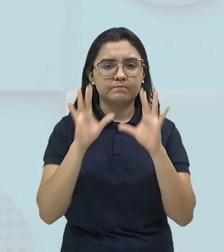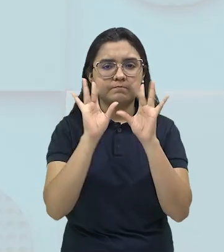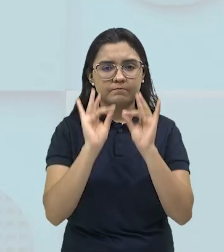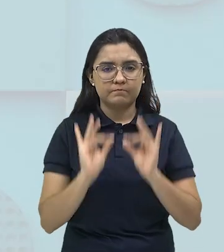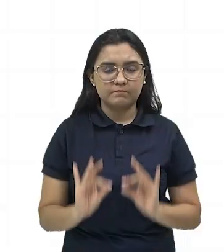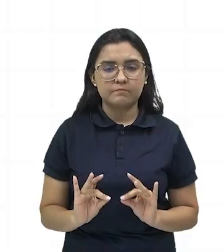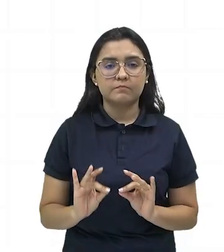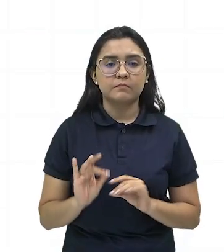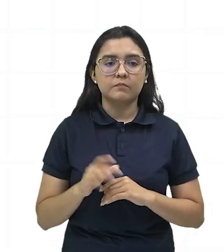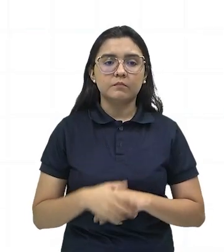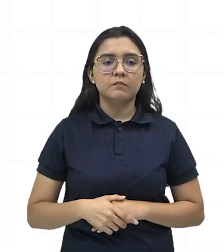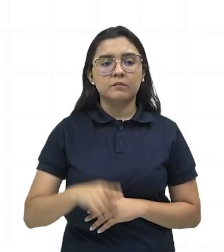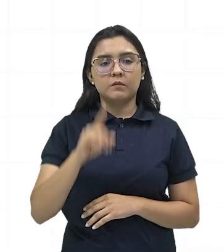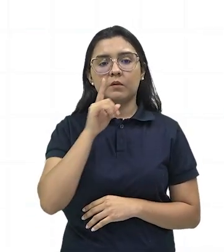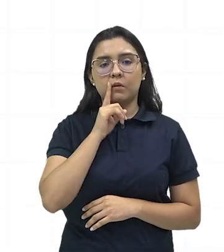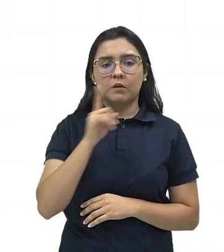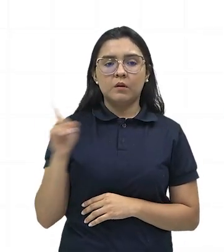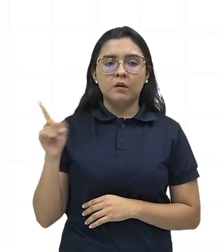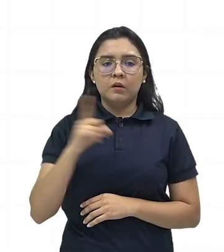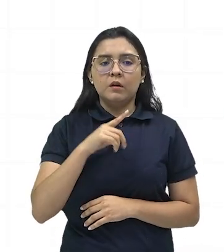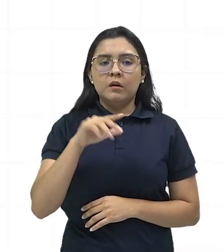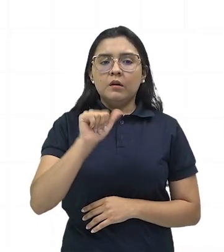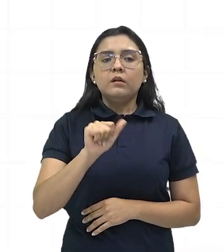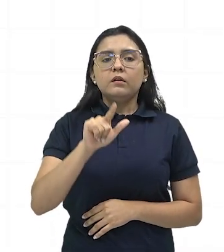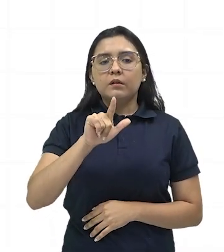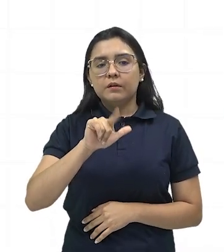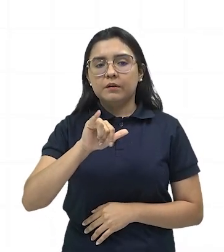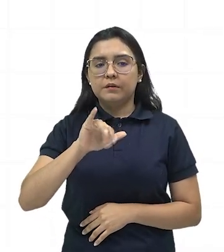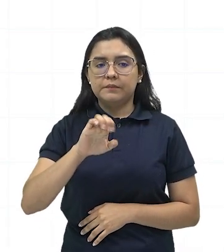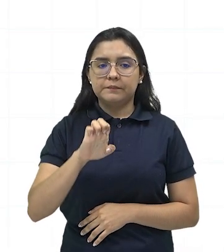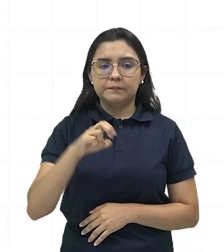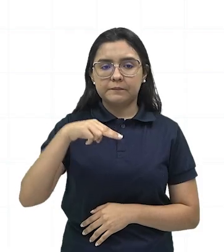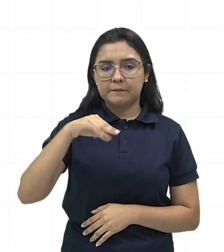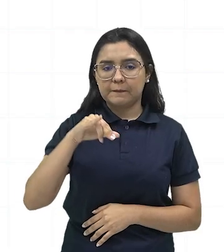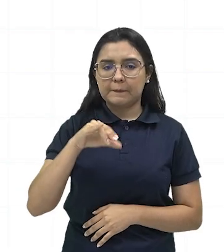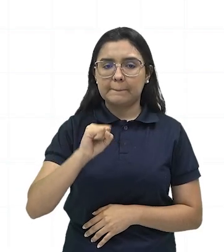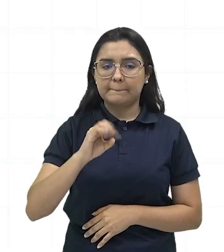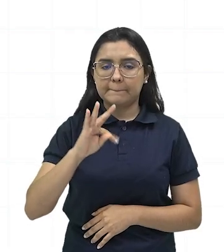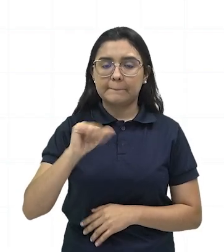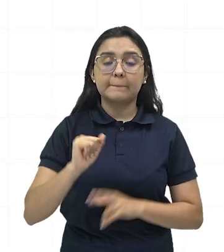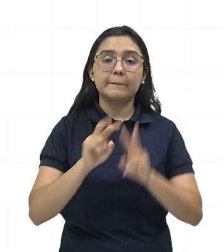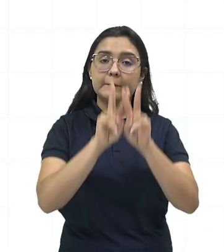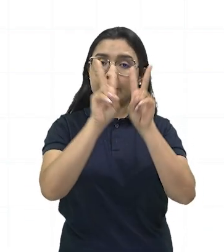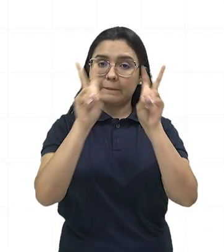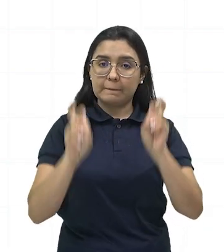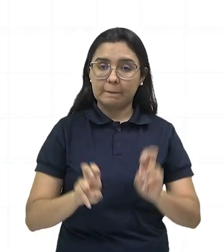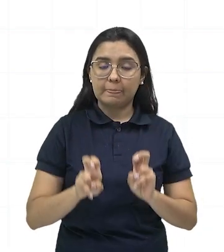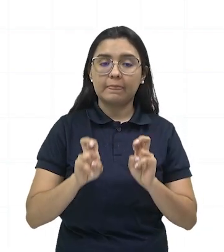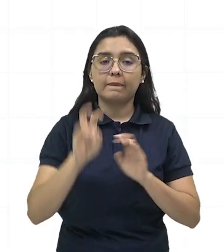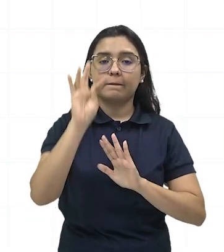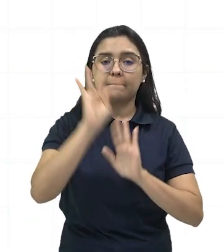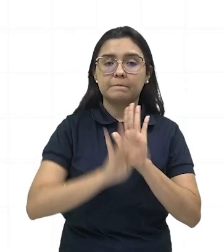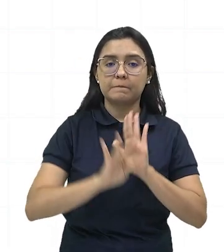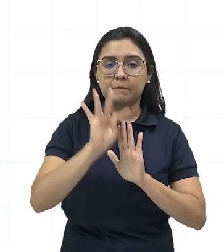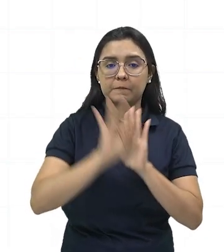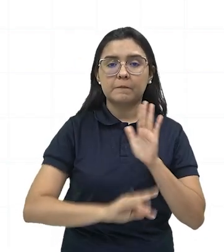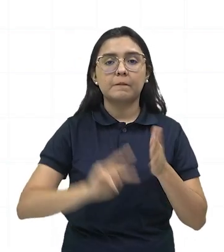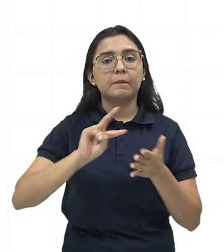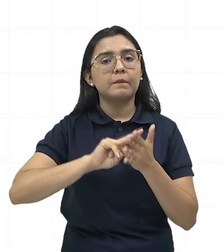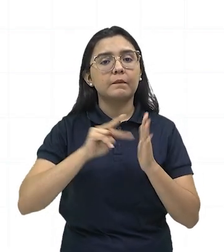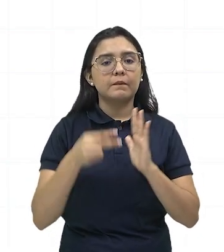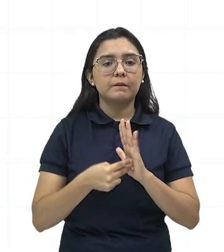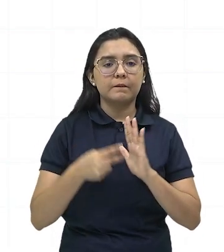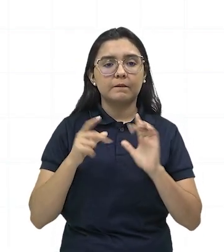obra. Então nós tivemos aí O Alienista, que é o título, da obra. Lembrando que alienista